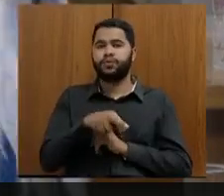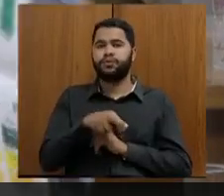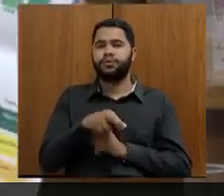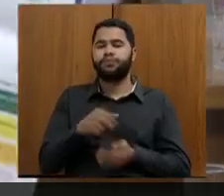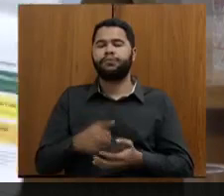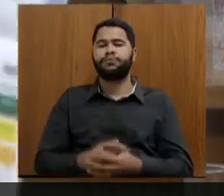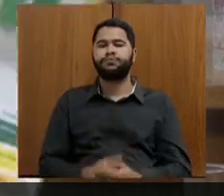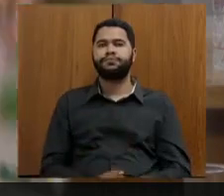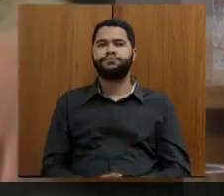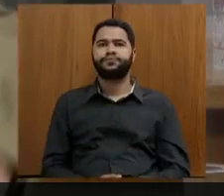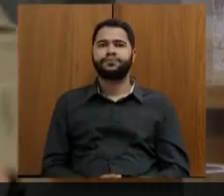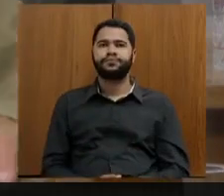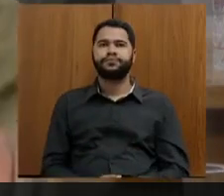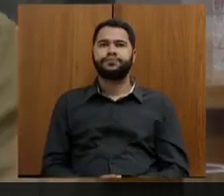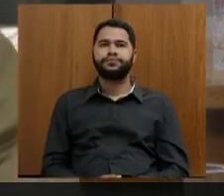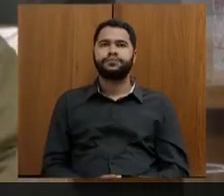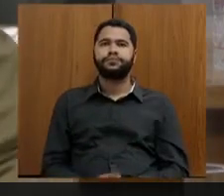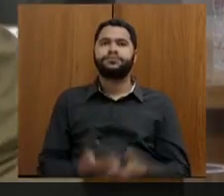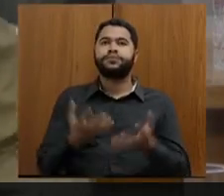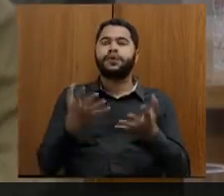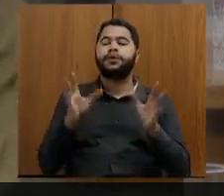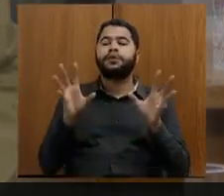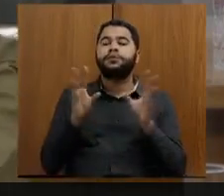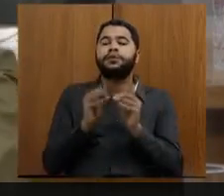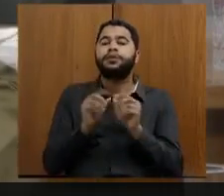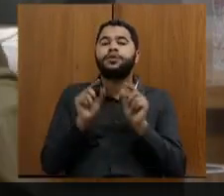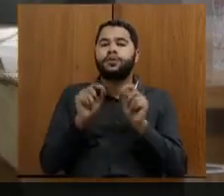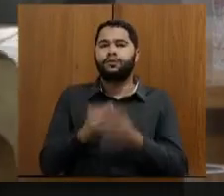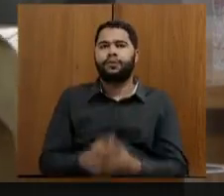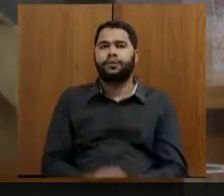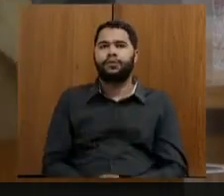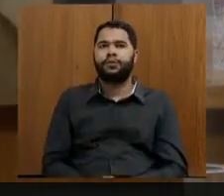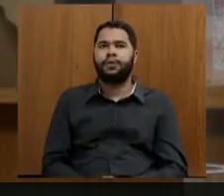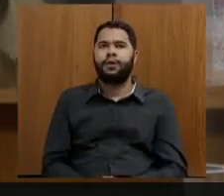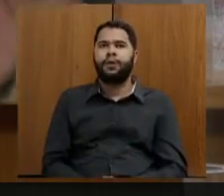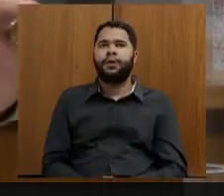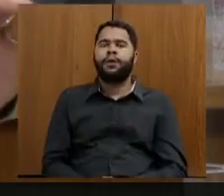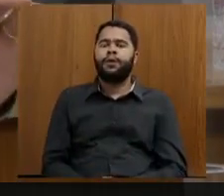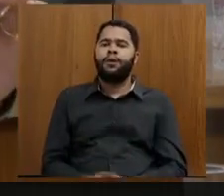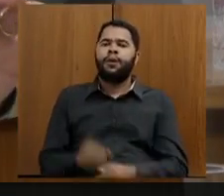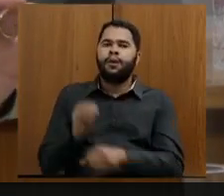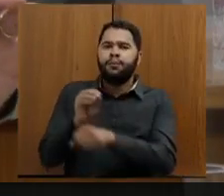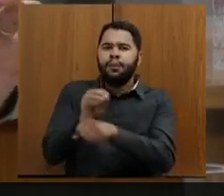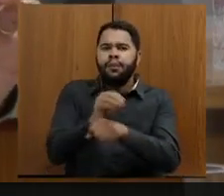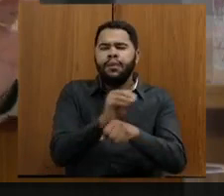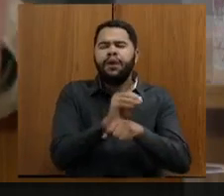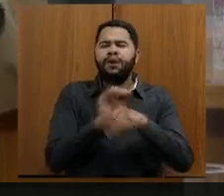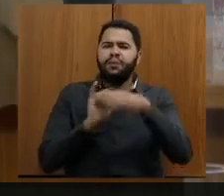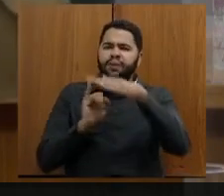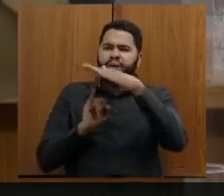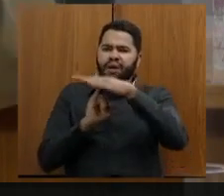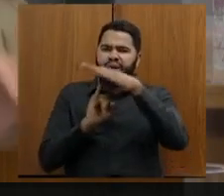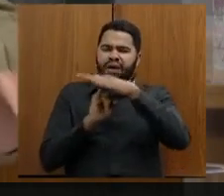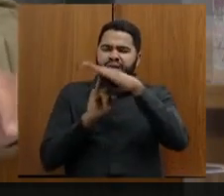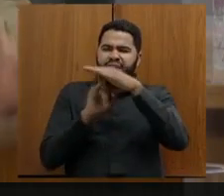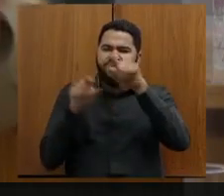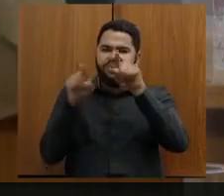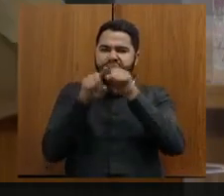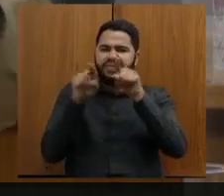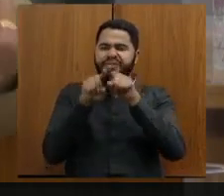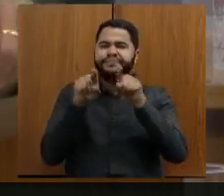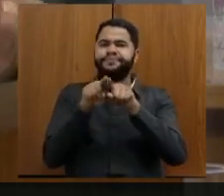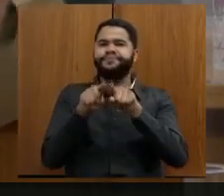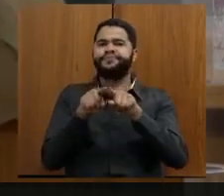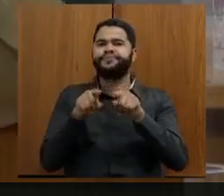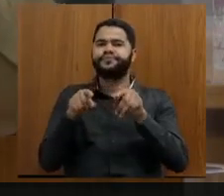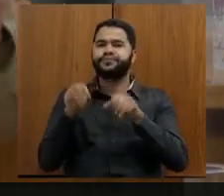né e a gente queria fazer uma síntese da seguinte forma então foi cuidando da instituição olhando para dentro da